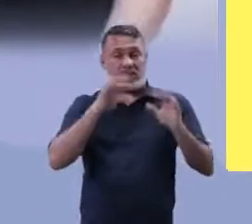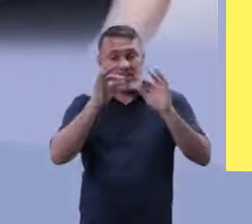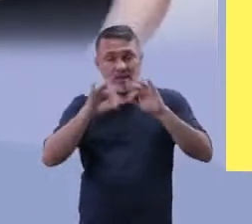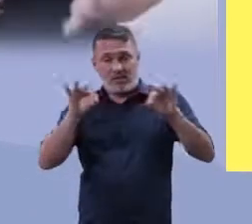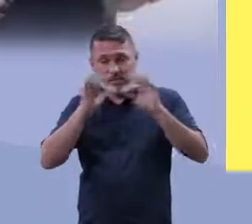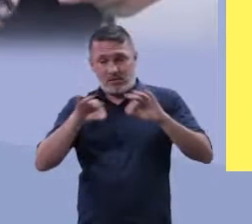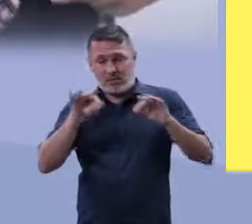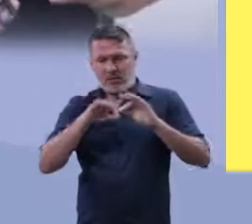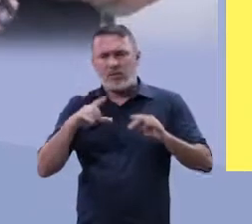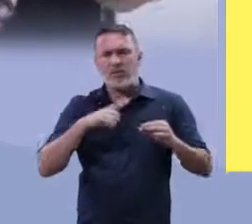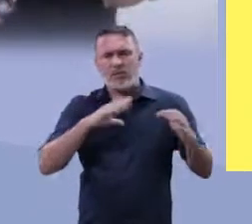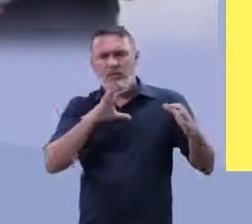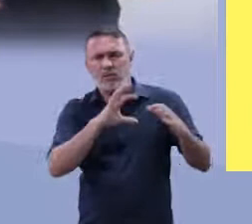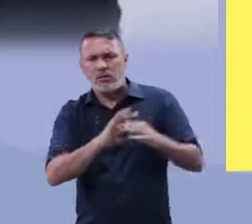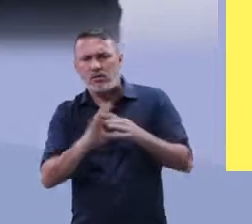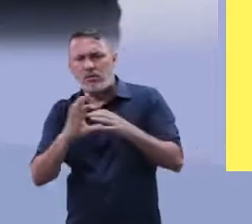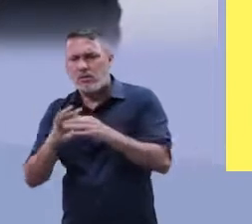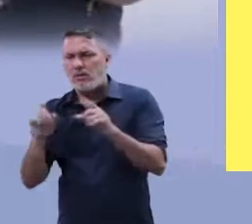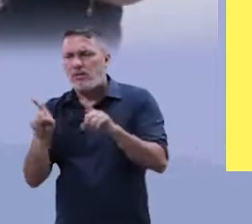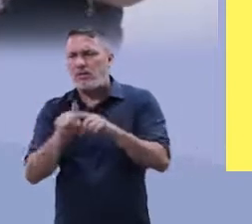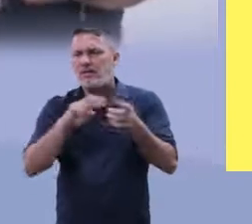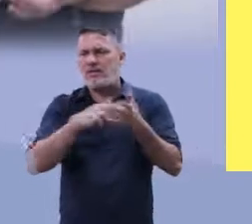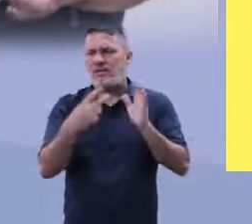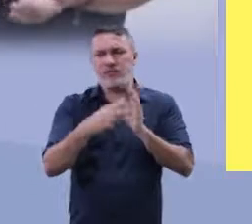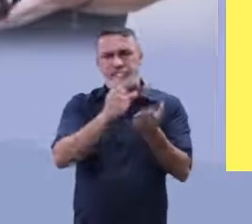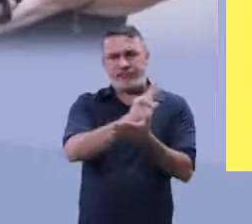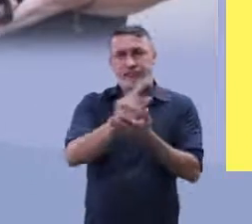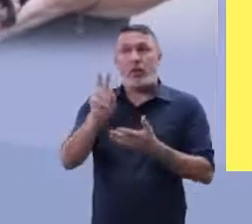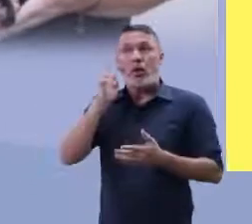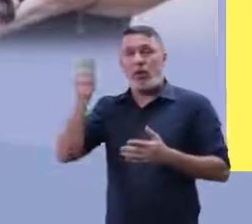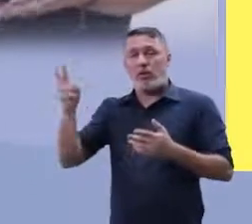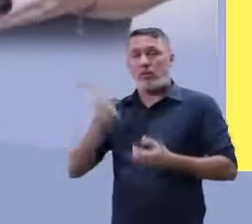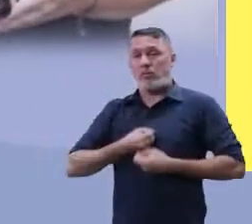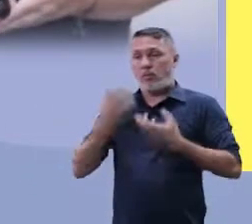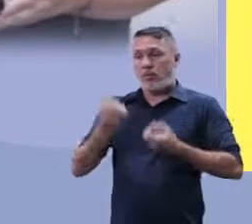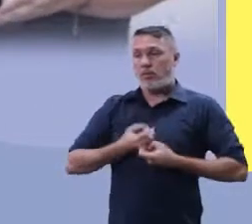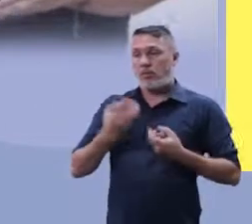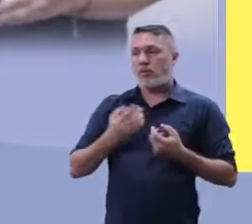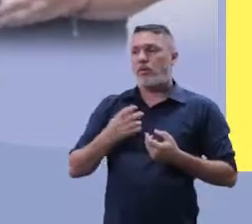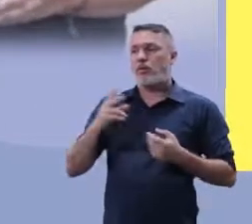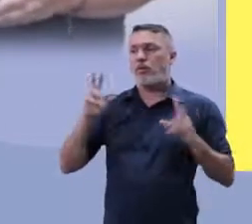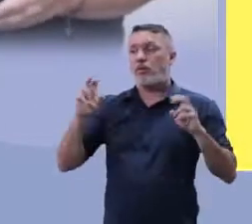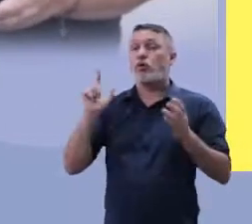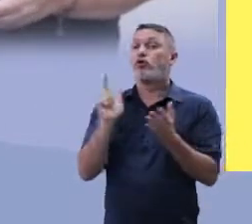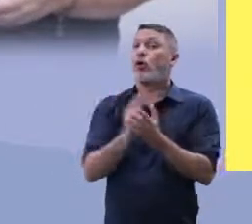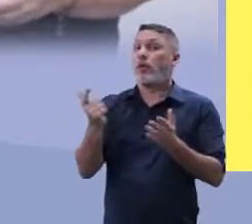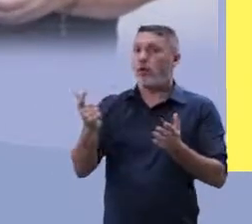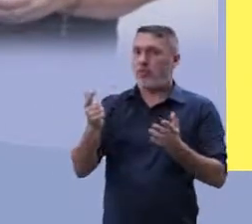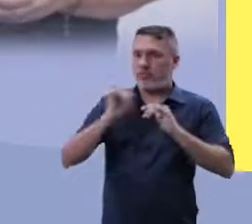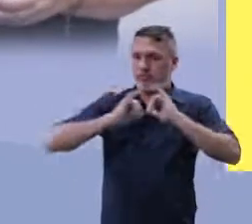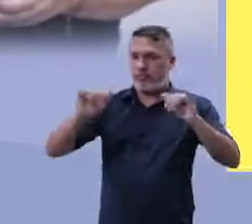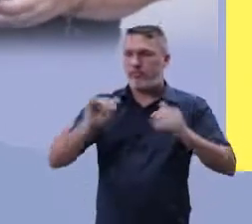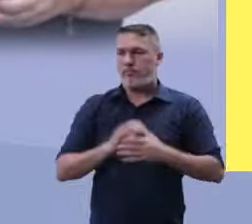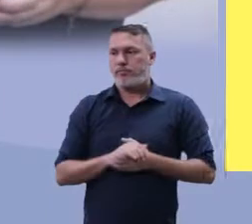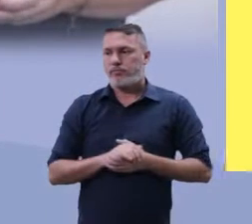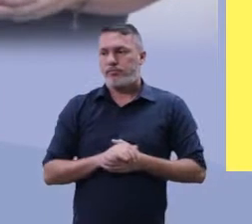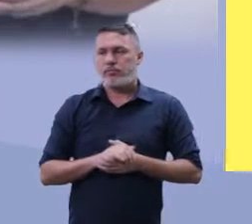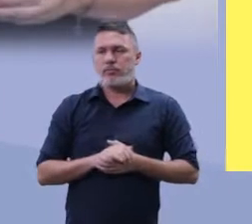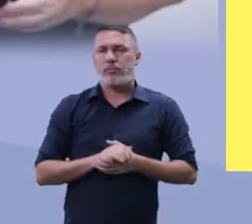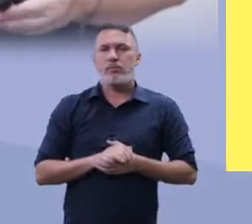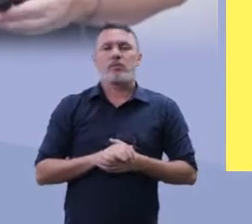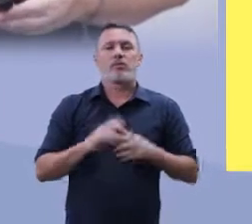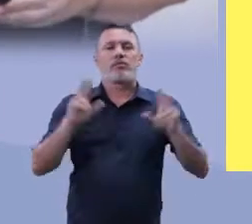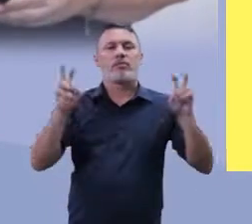são cheios de construção e de significado. Veja, poema tirado de uma notícia de jornal.